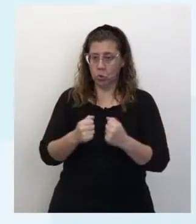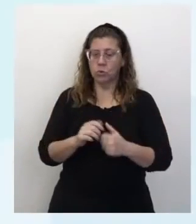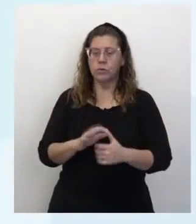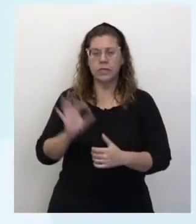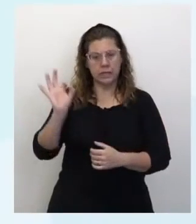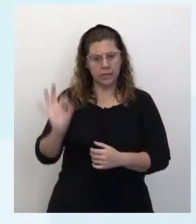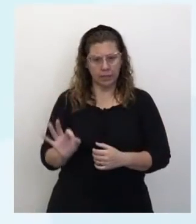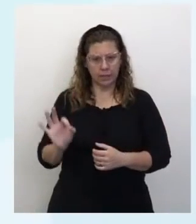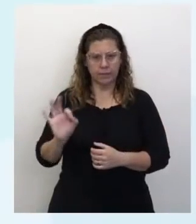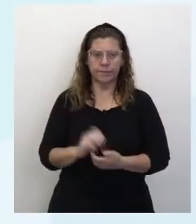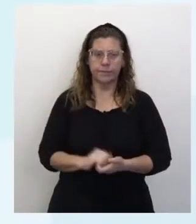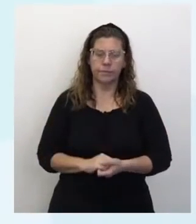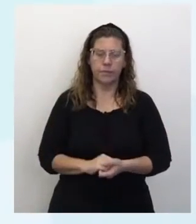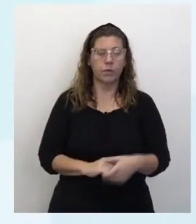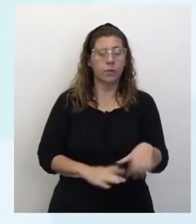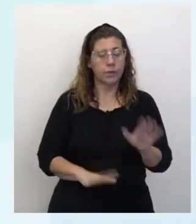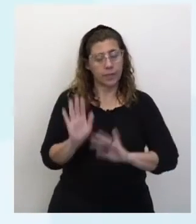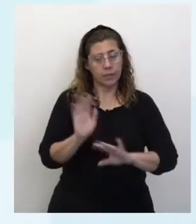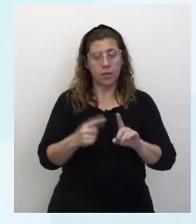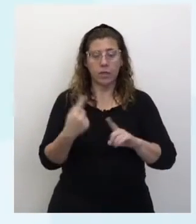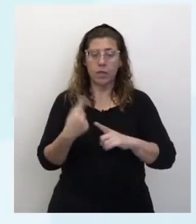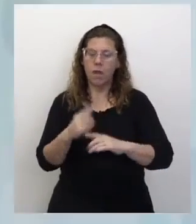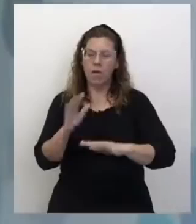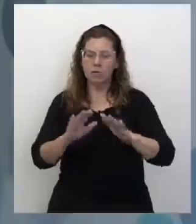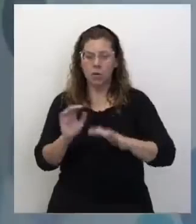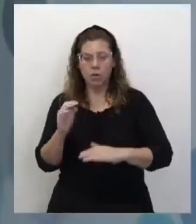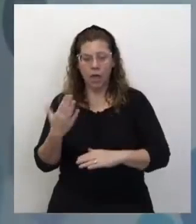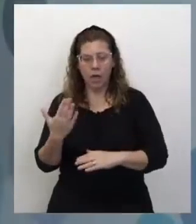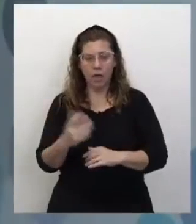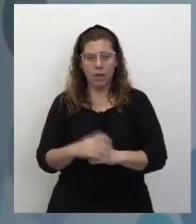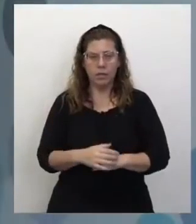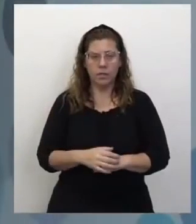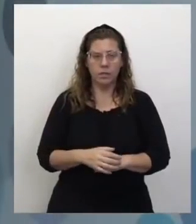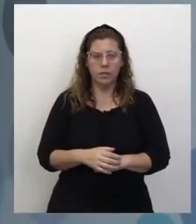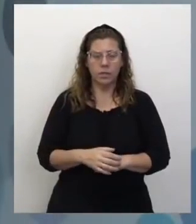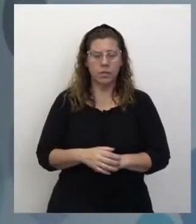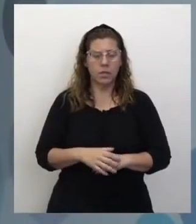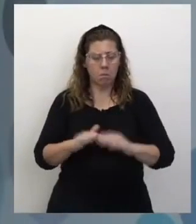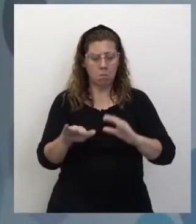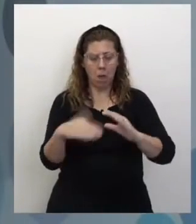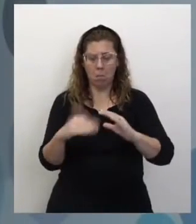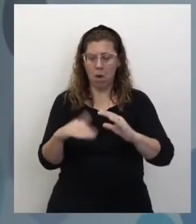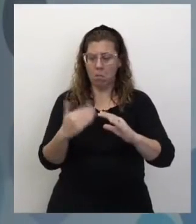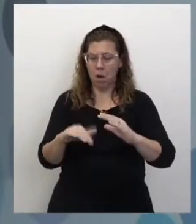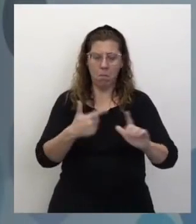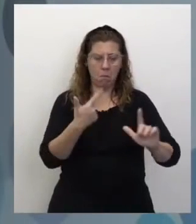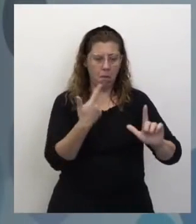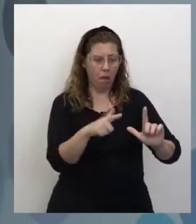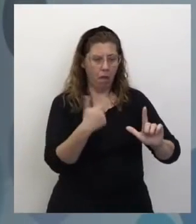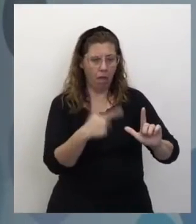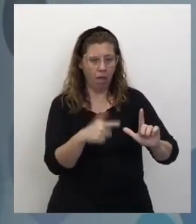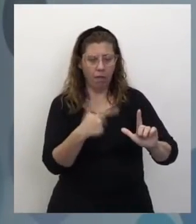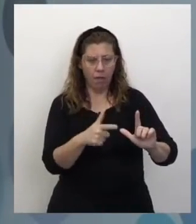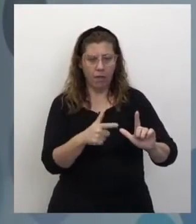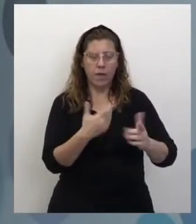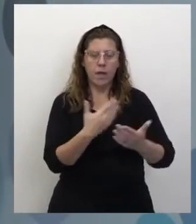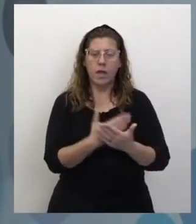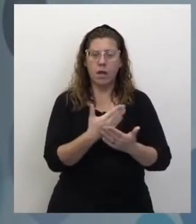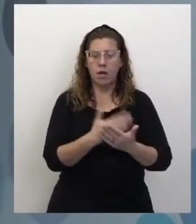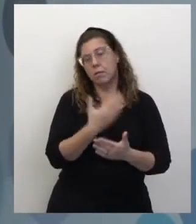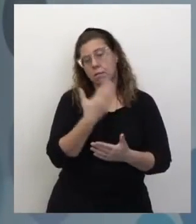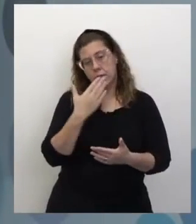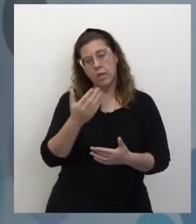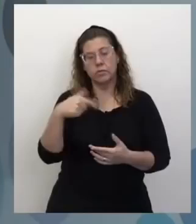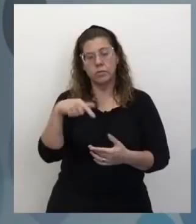precisa. Exatamente, então toma cuidado com isso. Por quê? O que acontece? Às vezes, o pessoal manda pra gente os memes e a gente tem, nessa aula, a gente pede para que